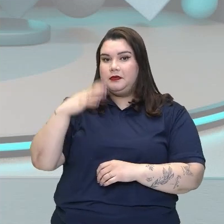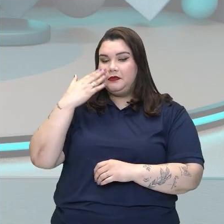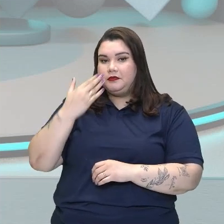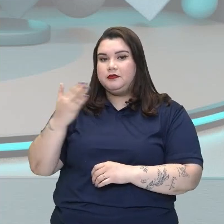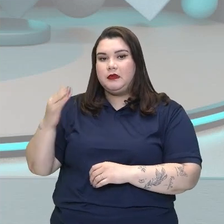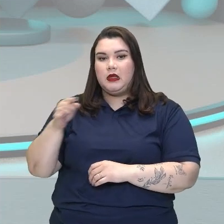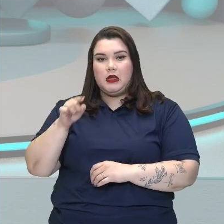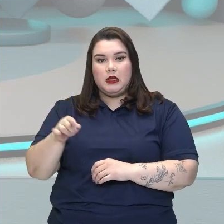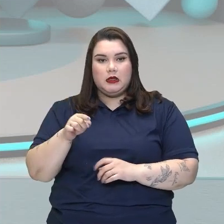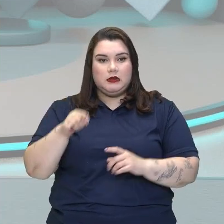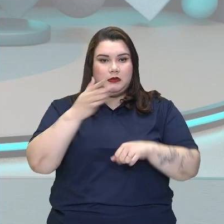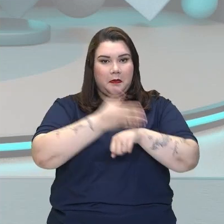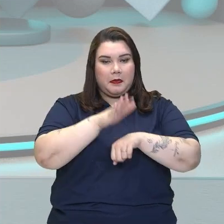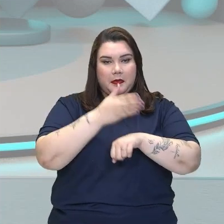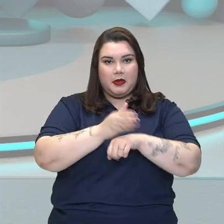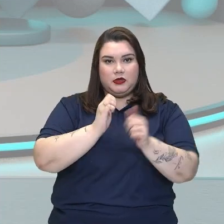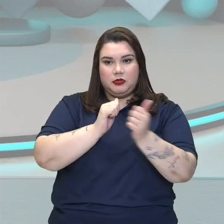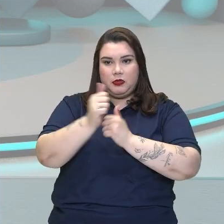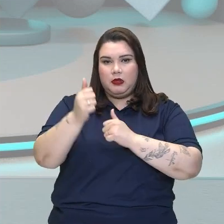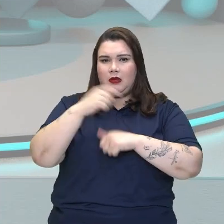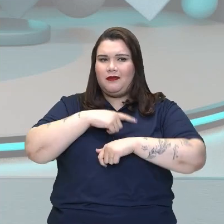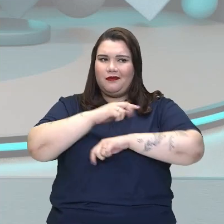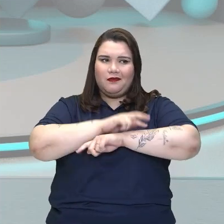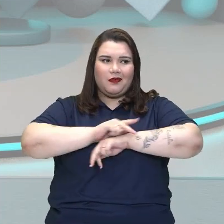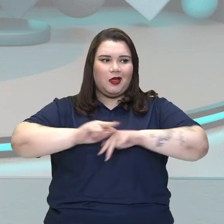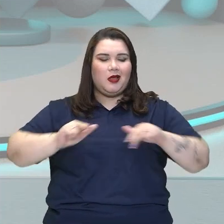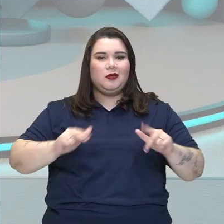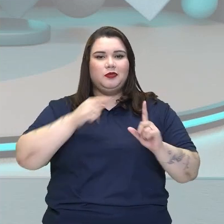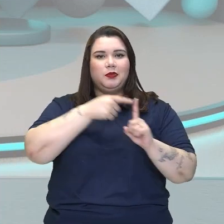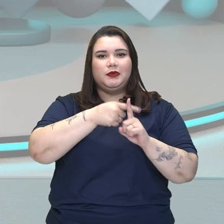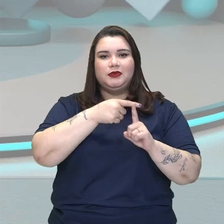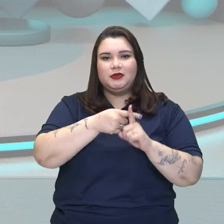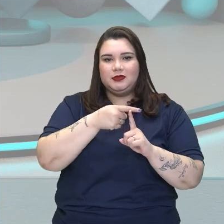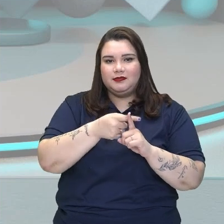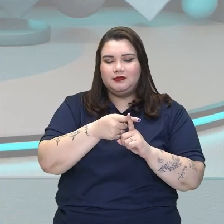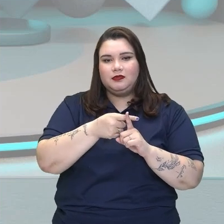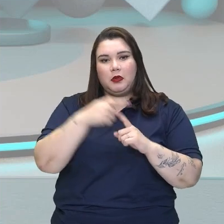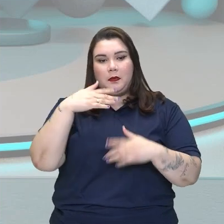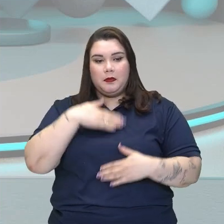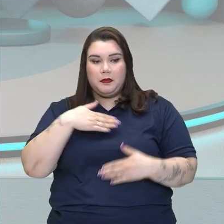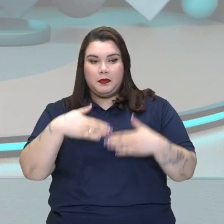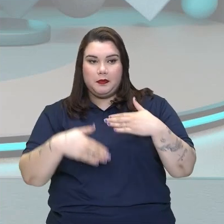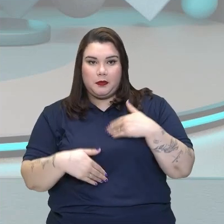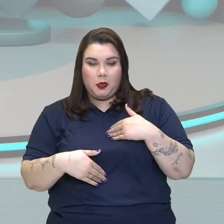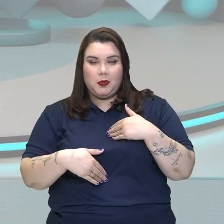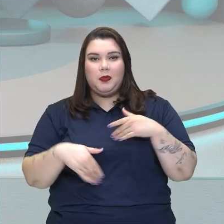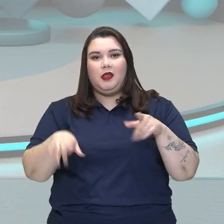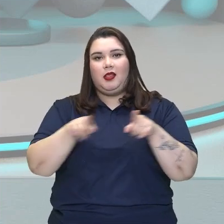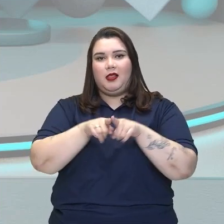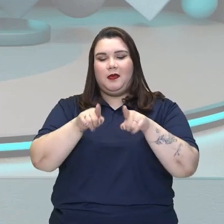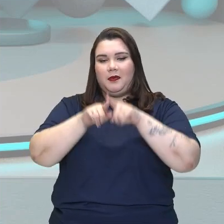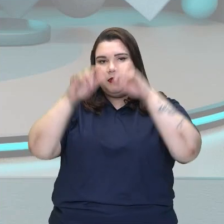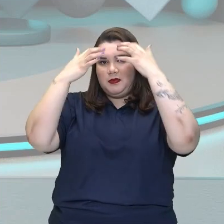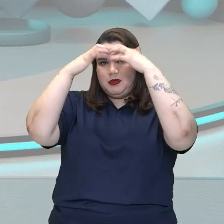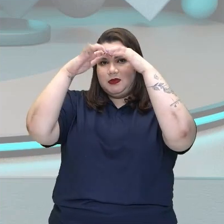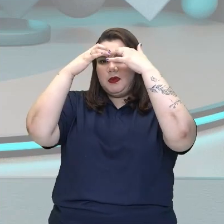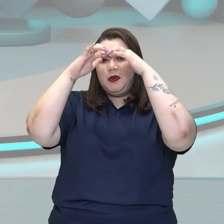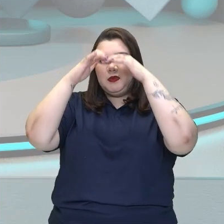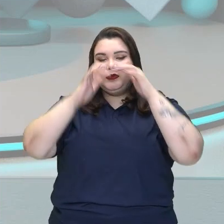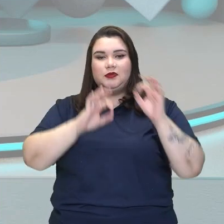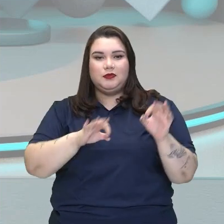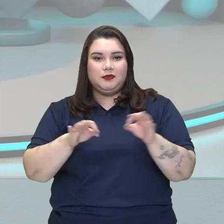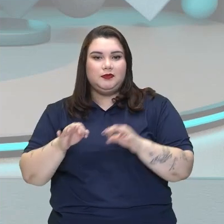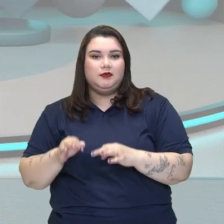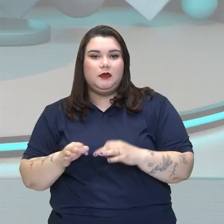A prática do arborismo traz uma série de benefícios, tanto físicos, né, quanto psicológicos.